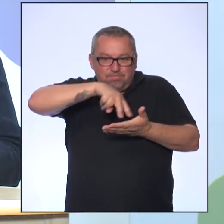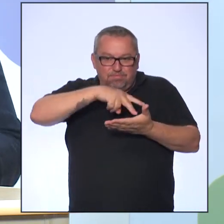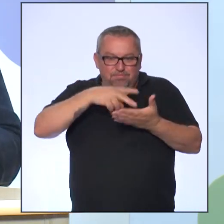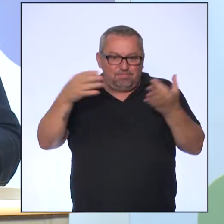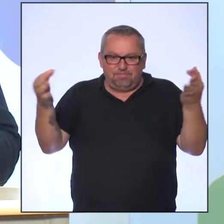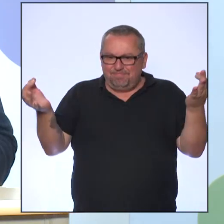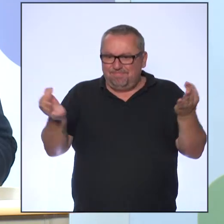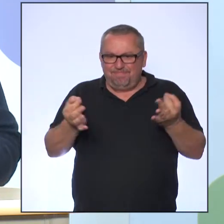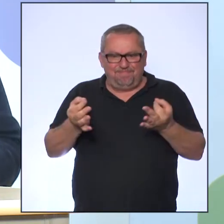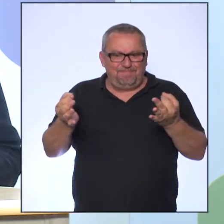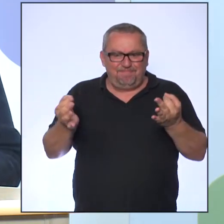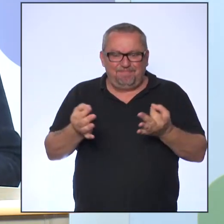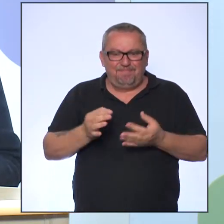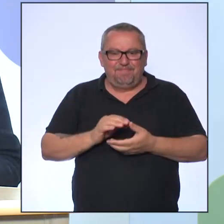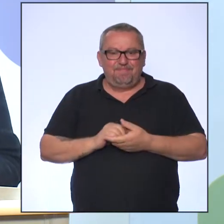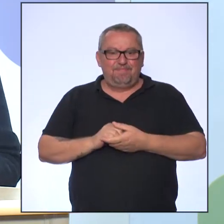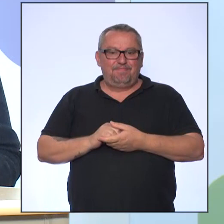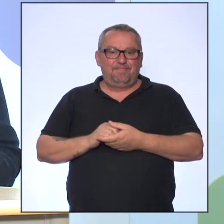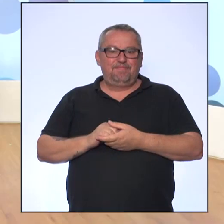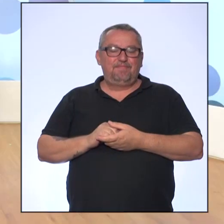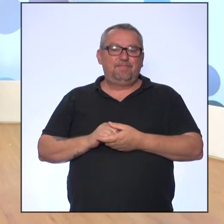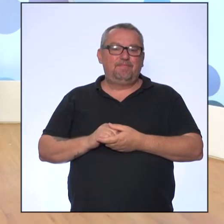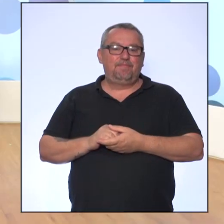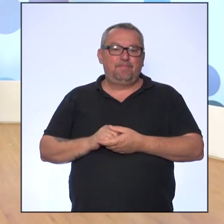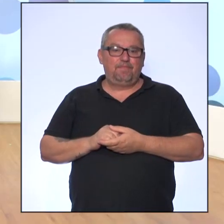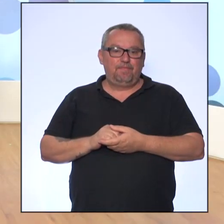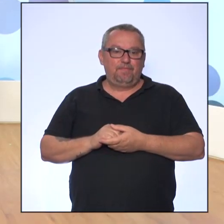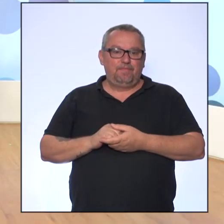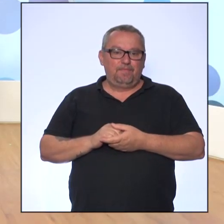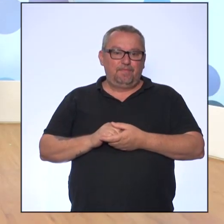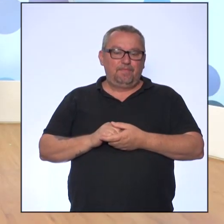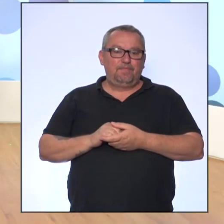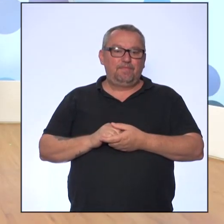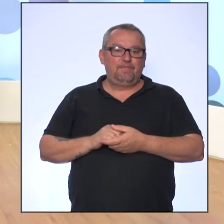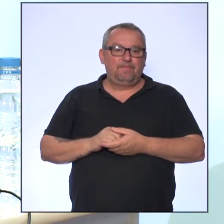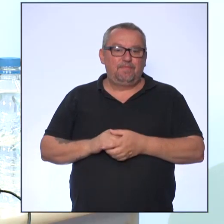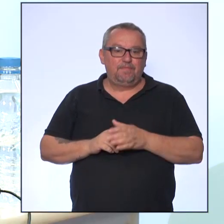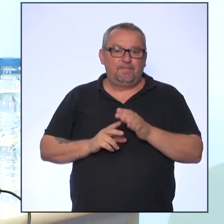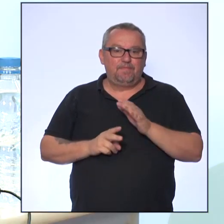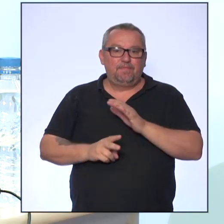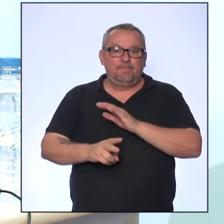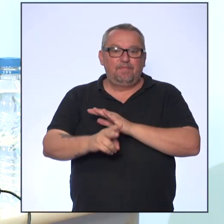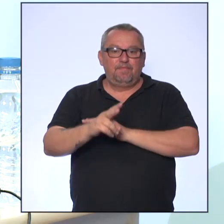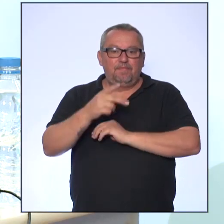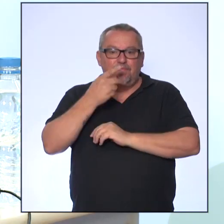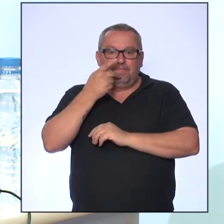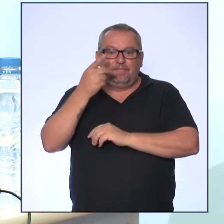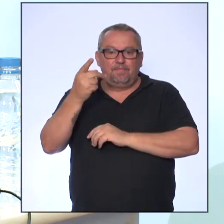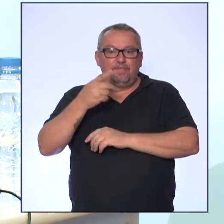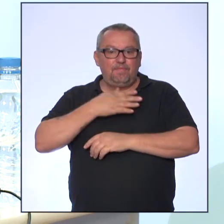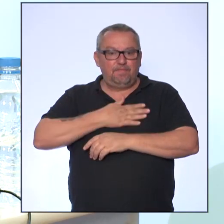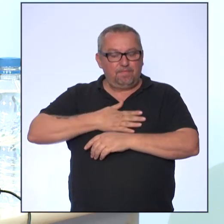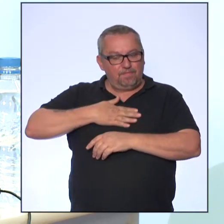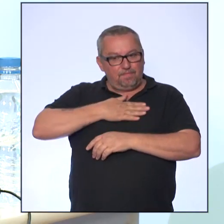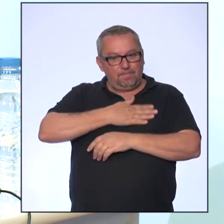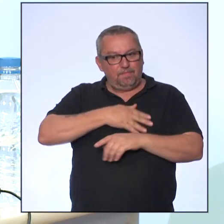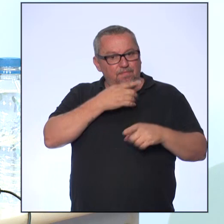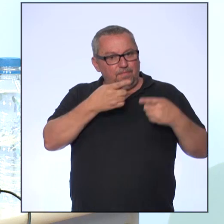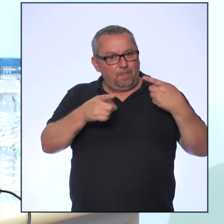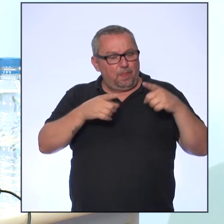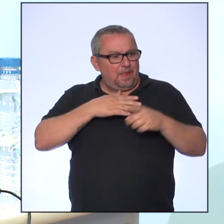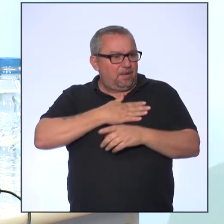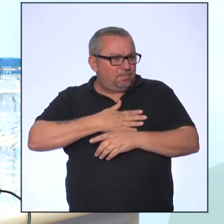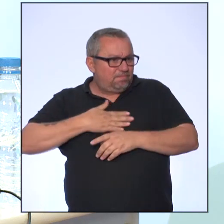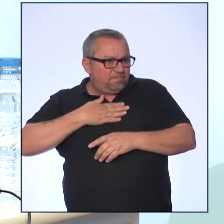É um prato cheio, assim, né? Pessoal, continuando, A gente vai falar sobre apreciação musical. O que é